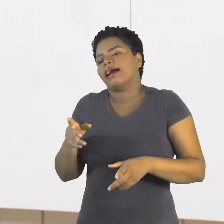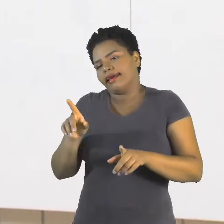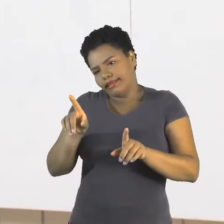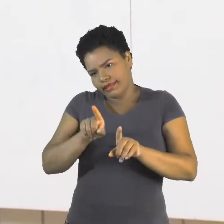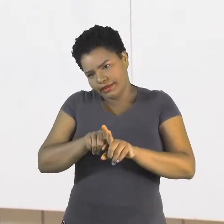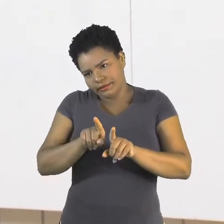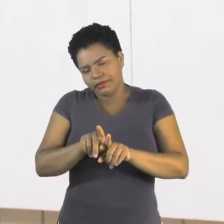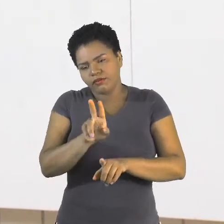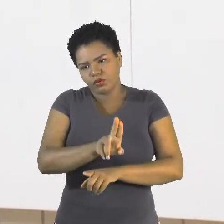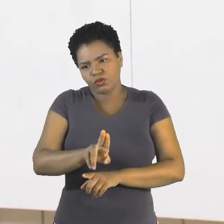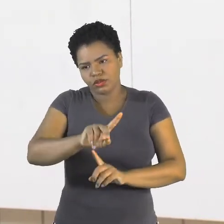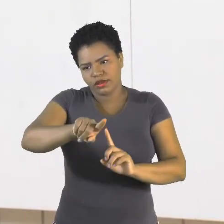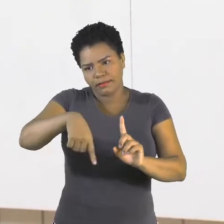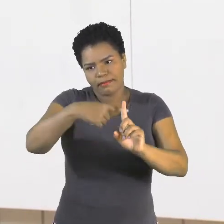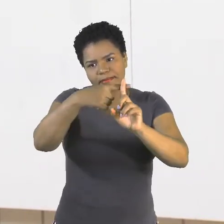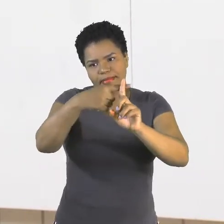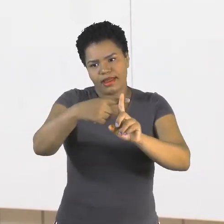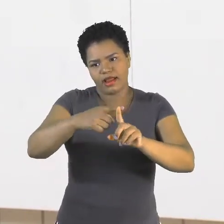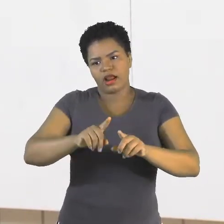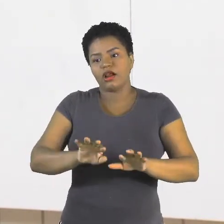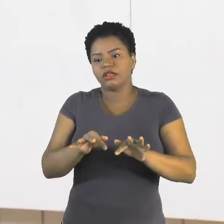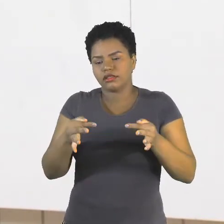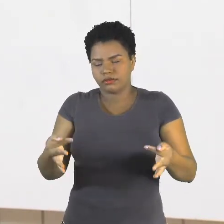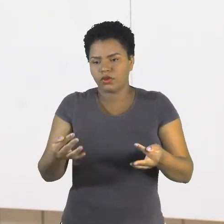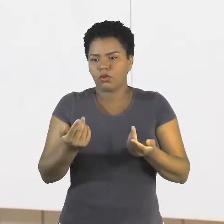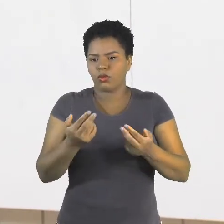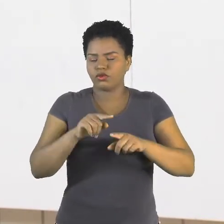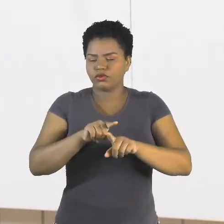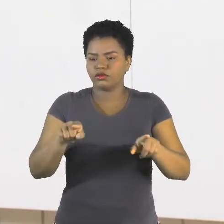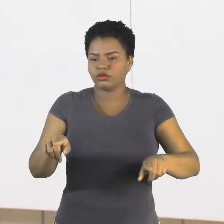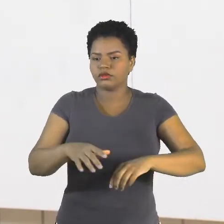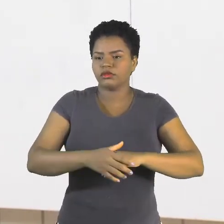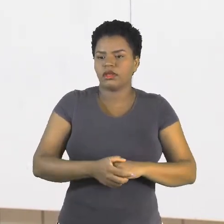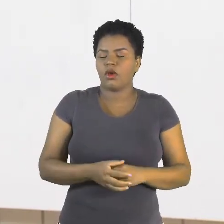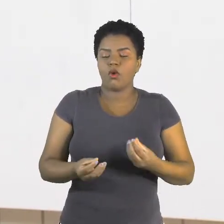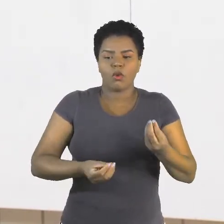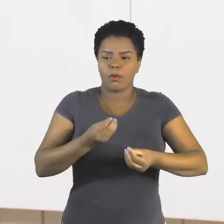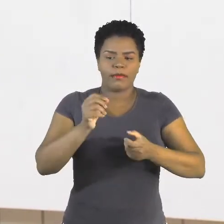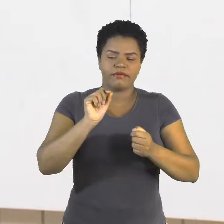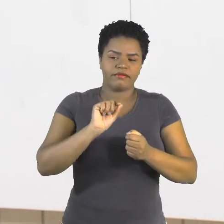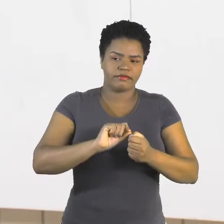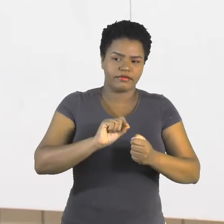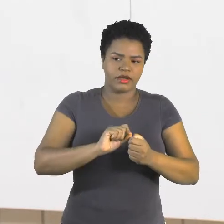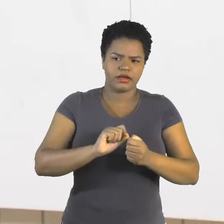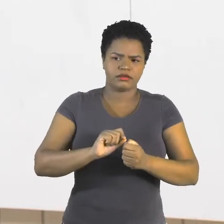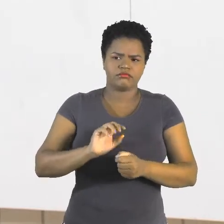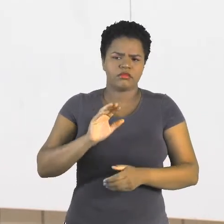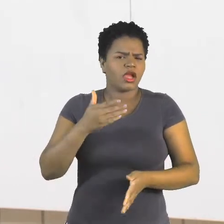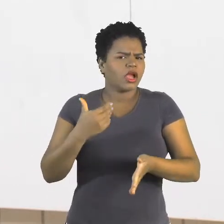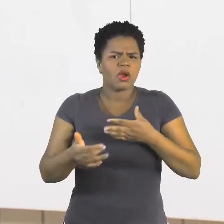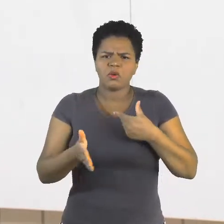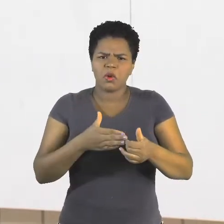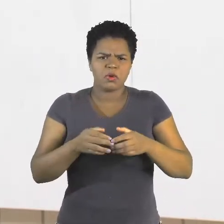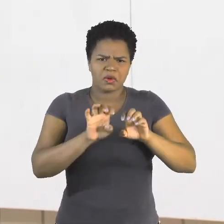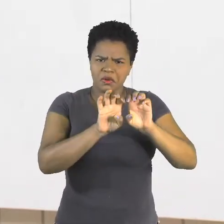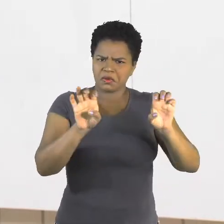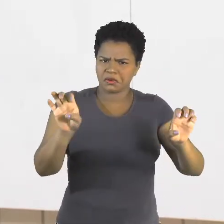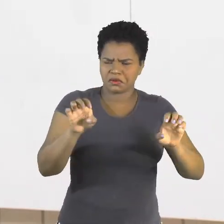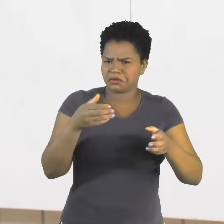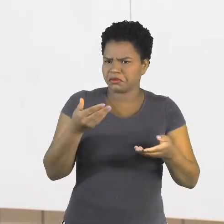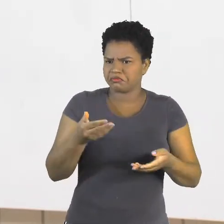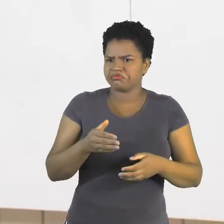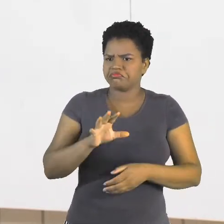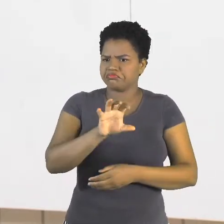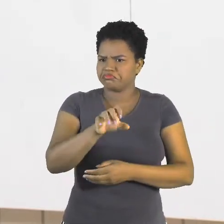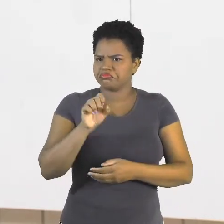meu objetivo aqui é simplificar a vida de vocês. E aí, como é que a gente vai fazer? Pega qualquer uma das equações que você tem. Ó, eu tenho aqui